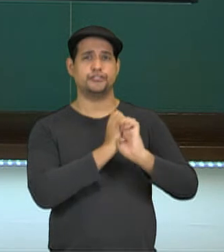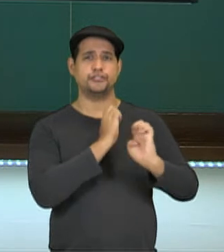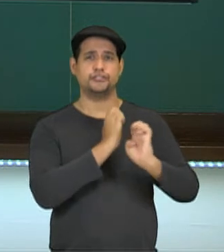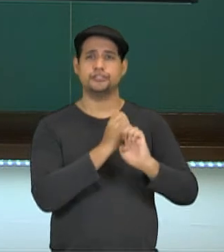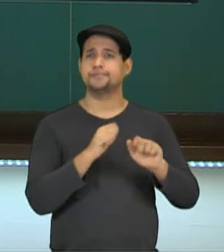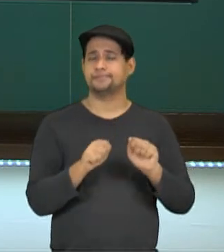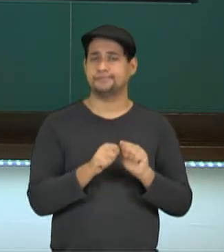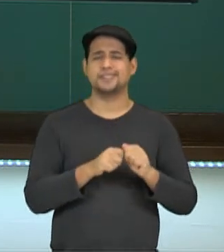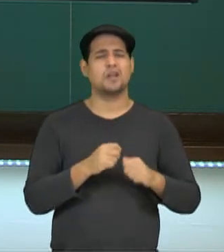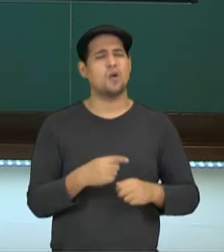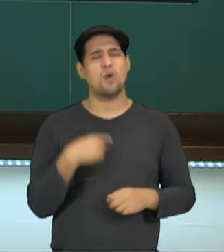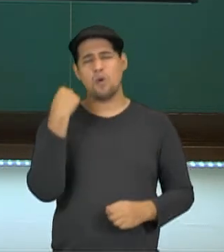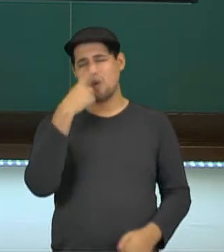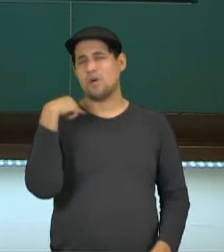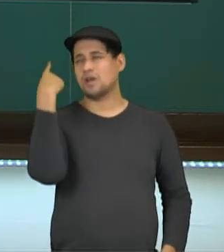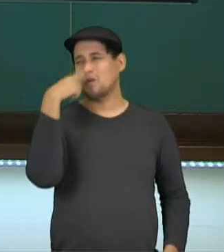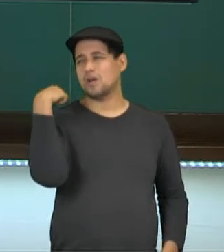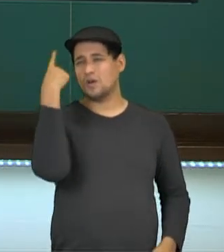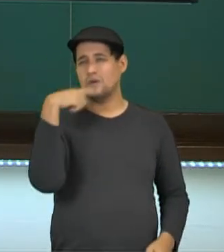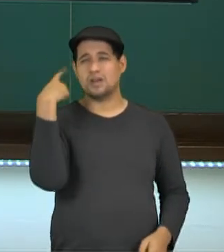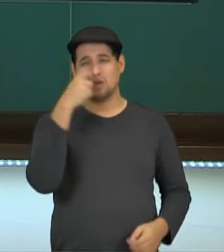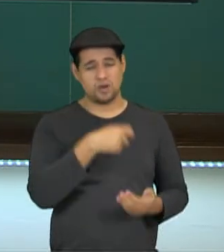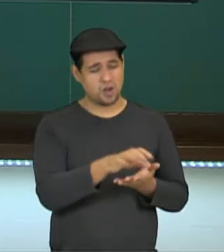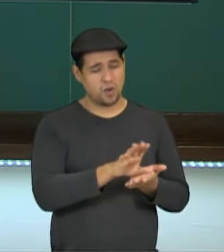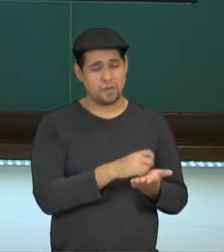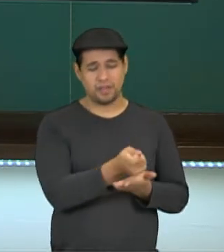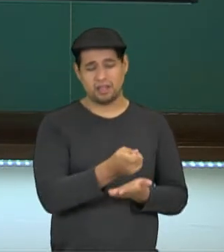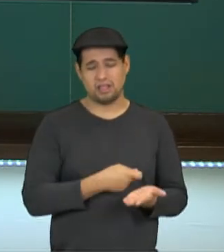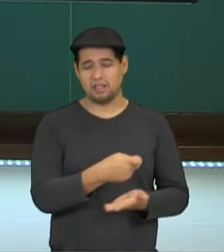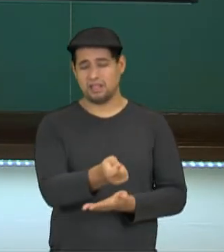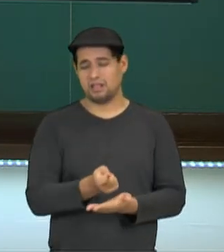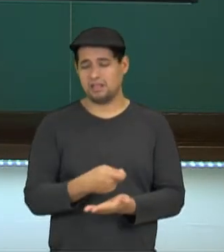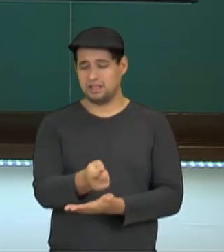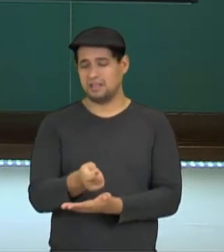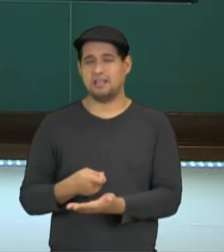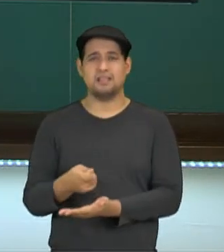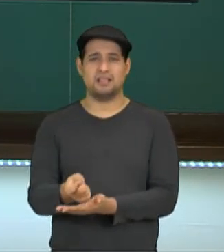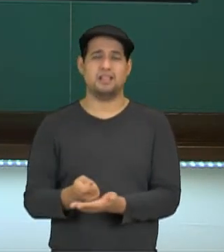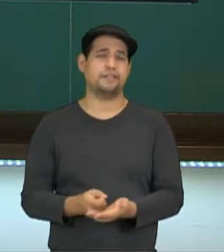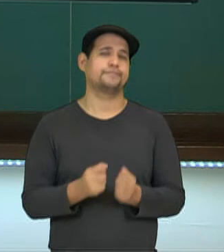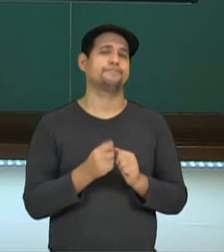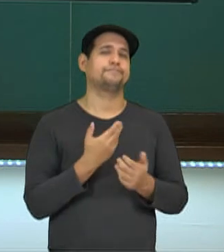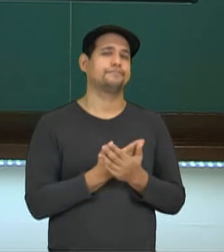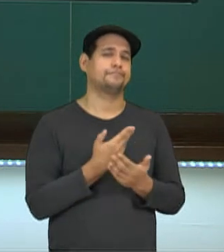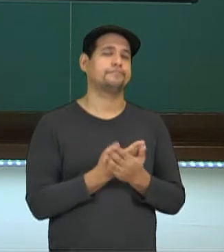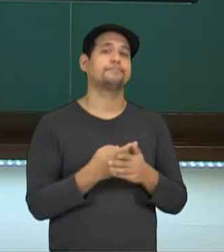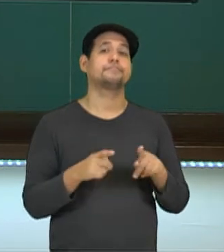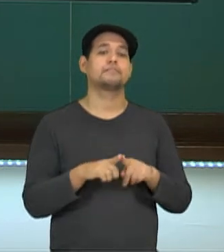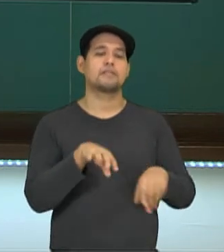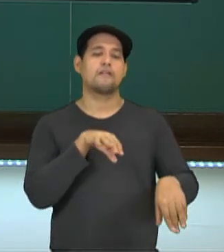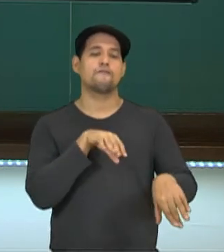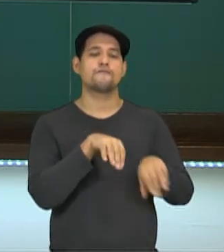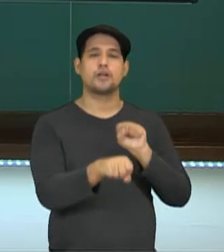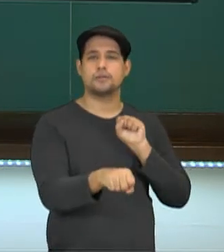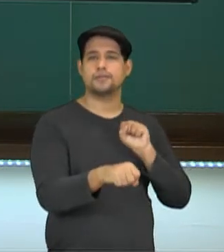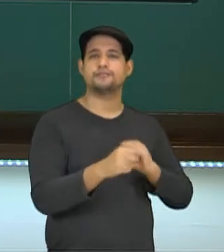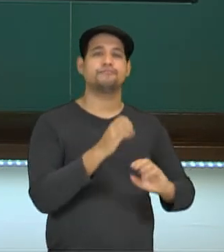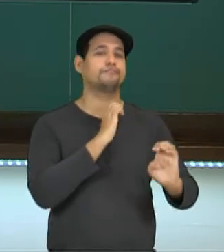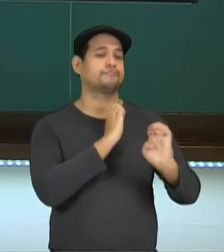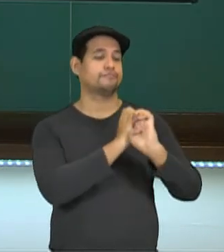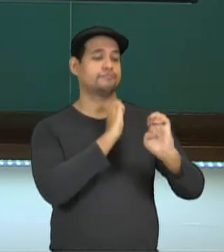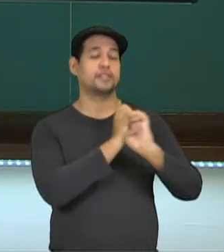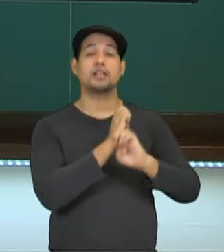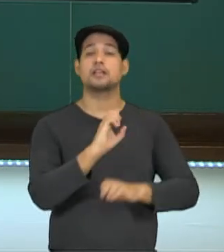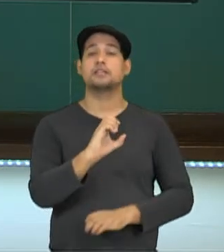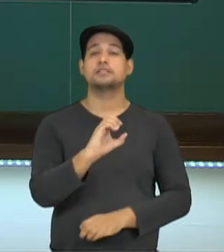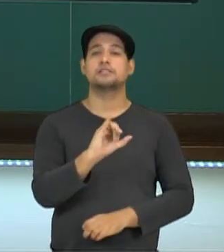estudo. Passava horas e horas fazendo a cópia manual desse material para poder estudar e ela se forma em engenharia civil